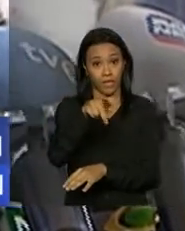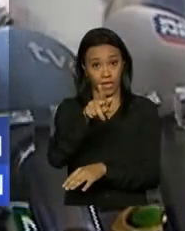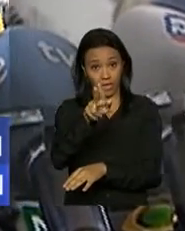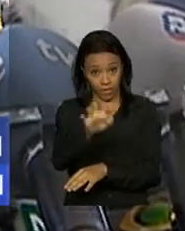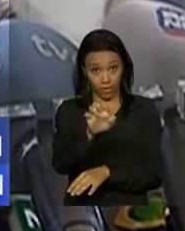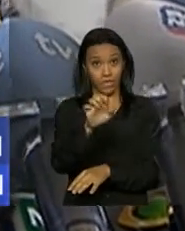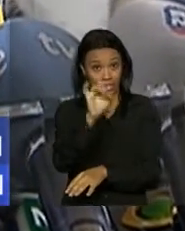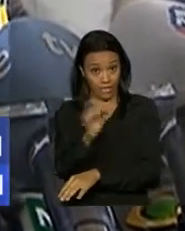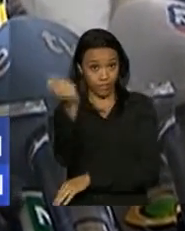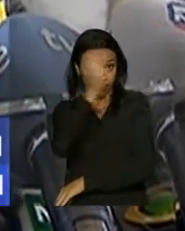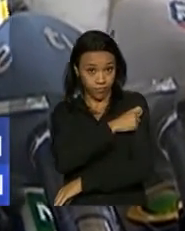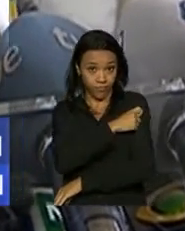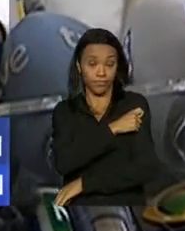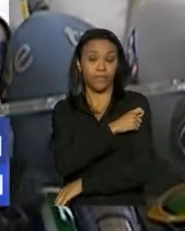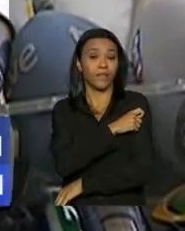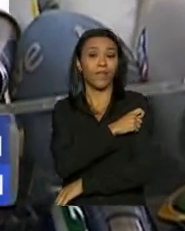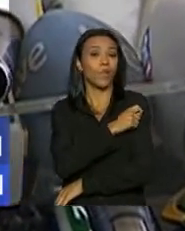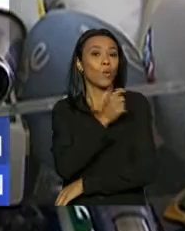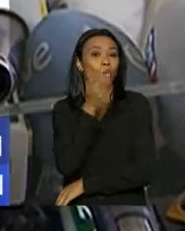serve para